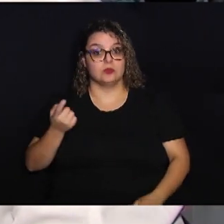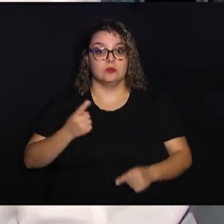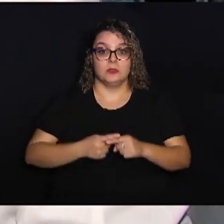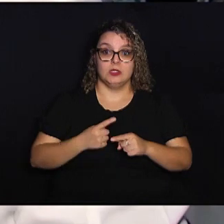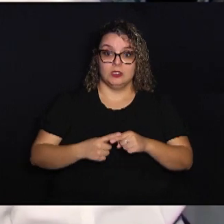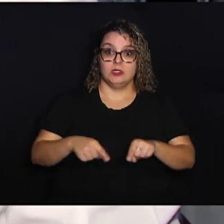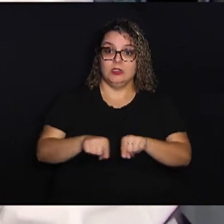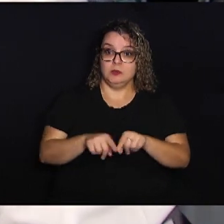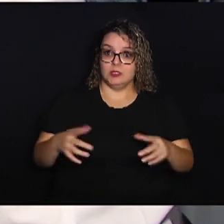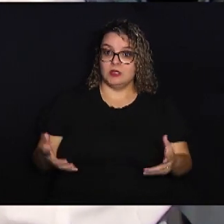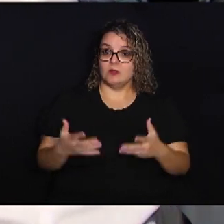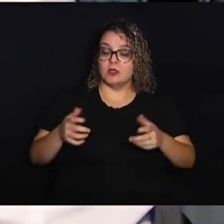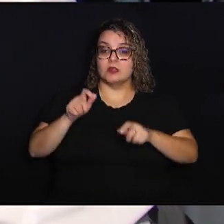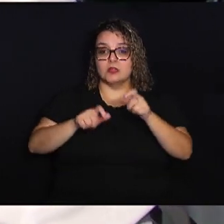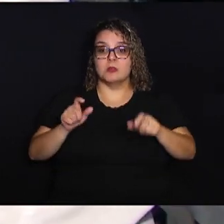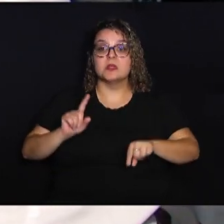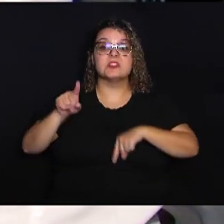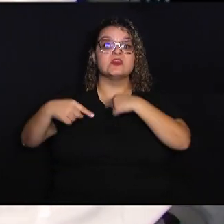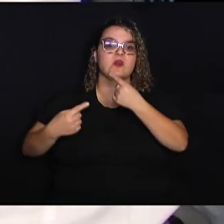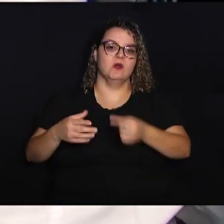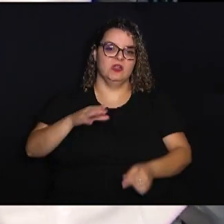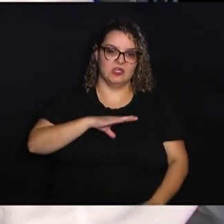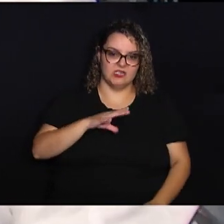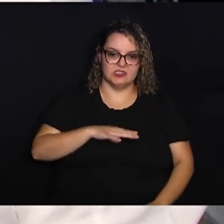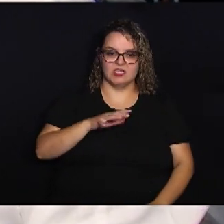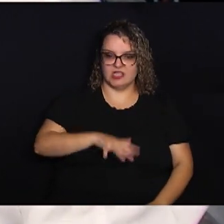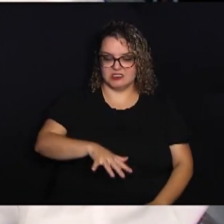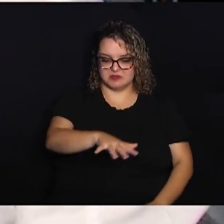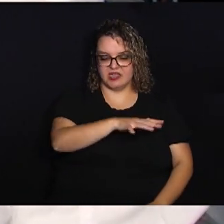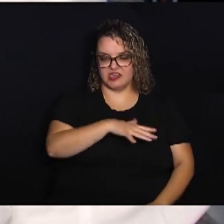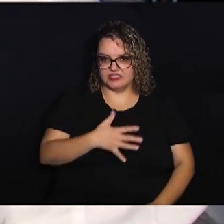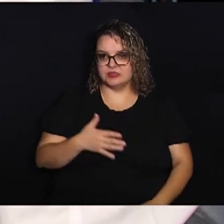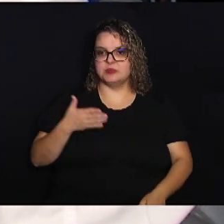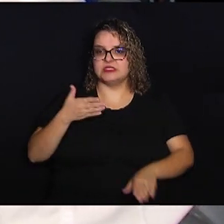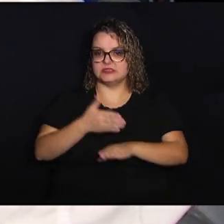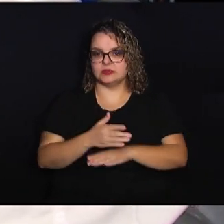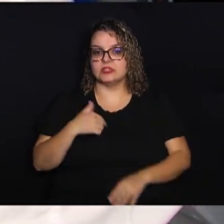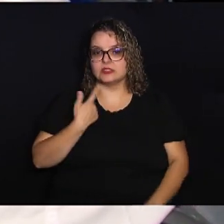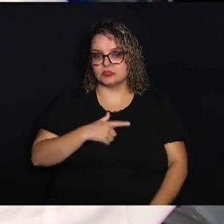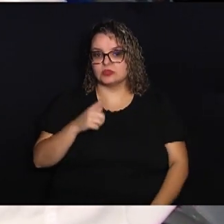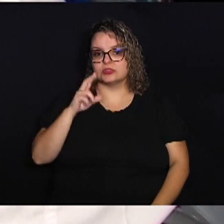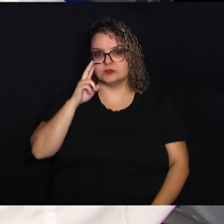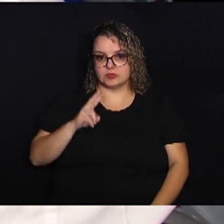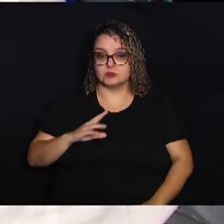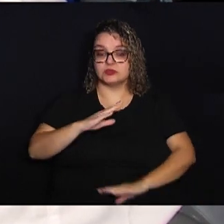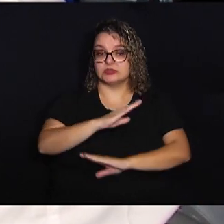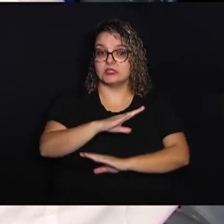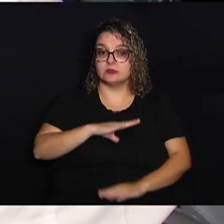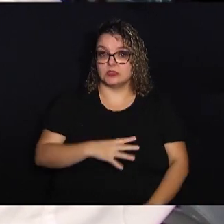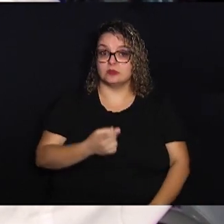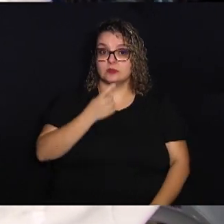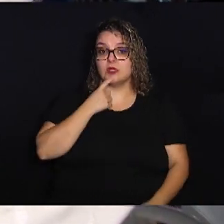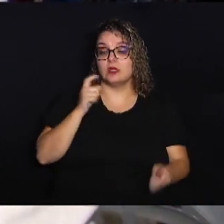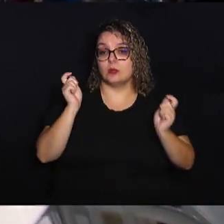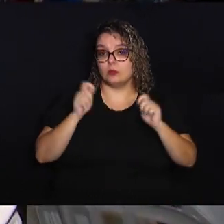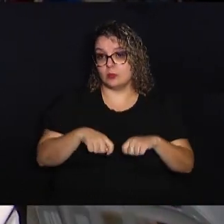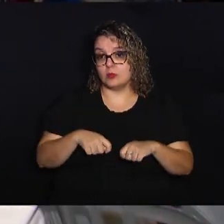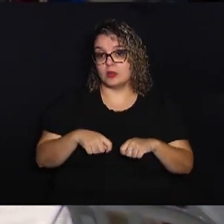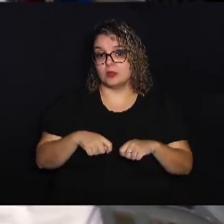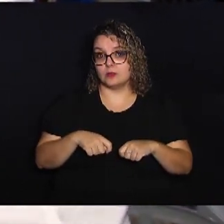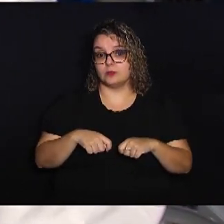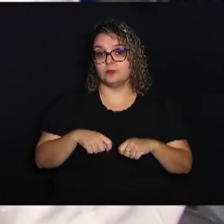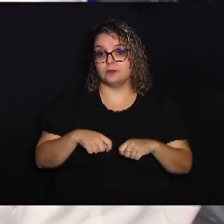resolver as coisas com violência. Isso importou muito para mim, por causa que eu mais resolvi as coisas com violência, brigava, e agora já sou mais de boa,